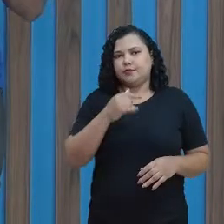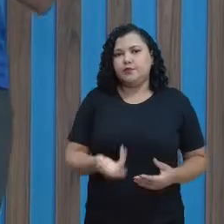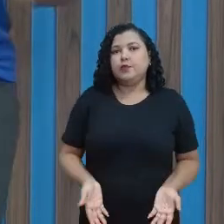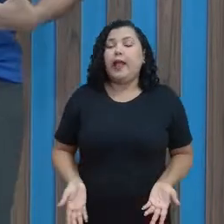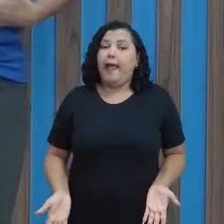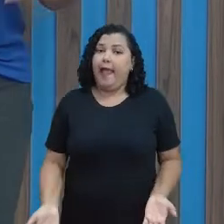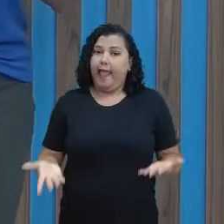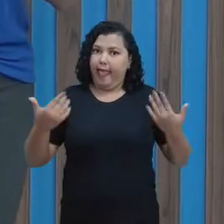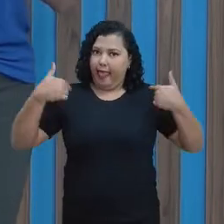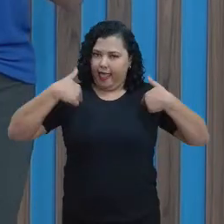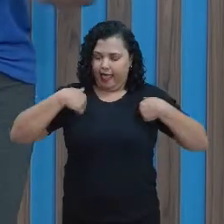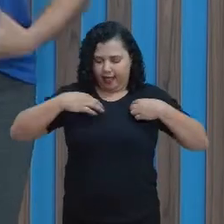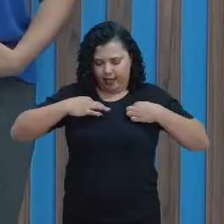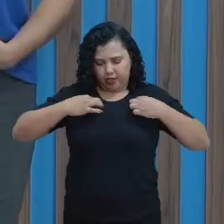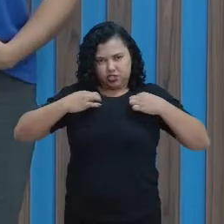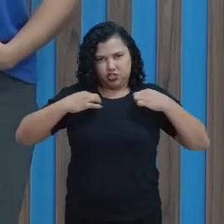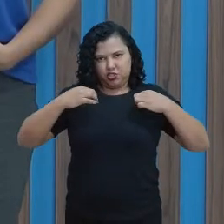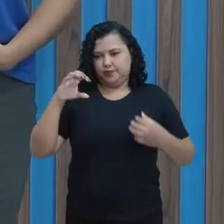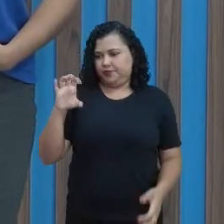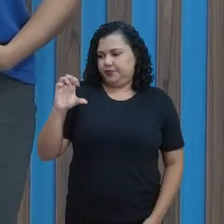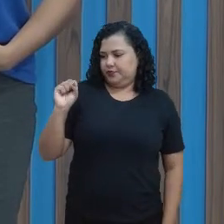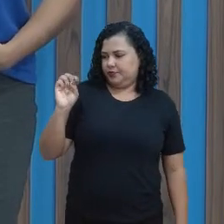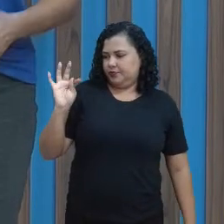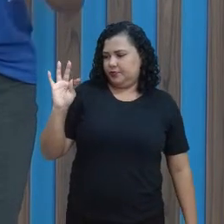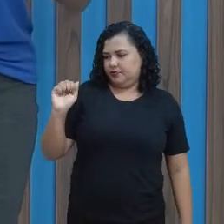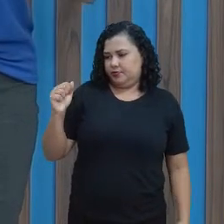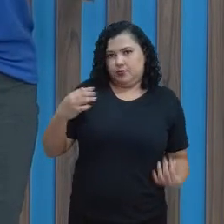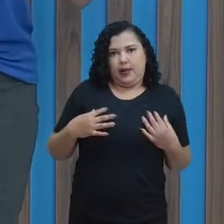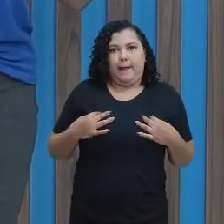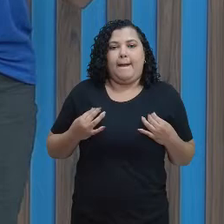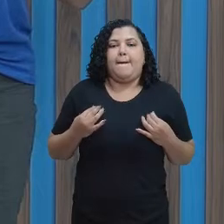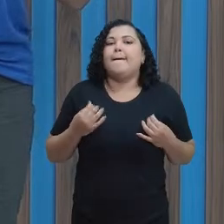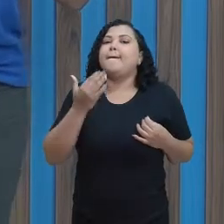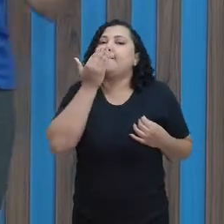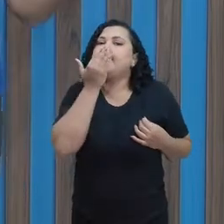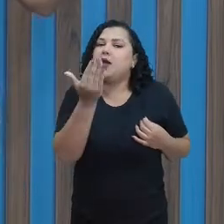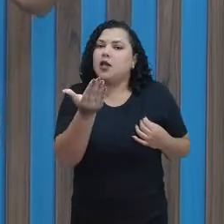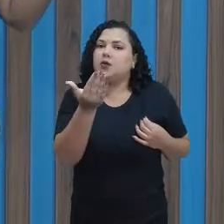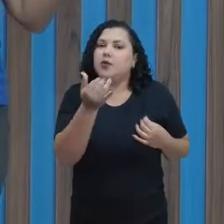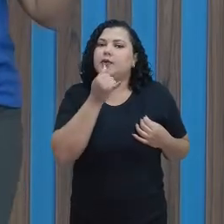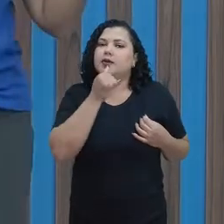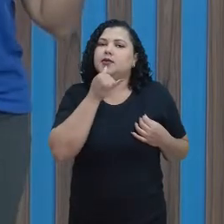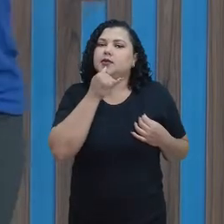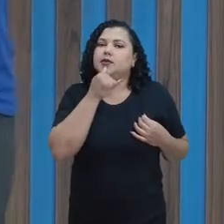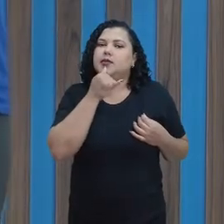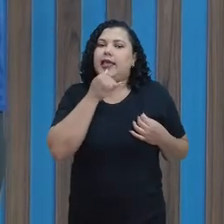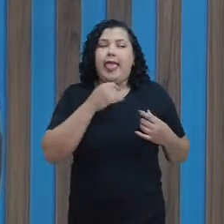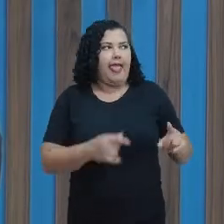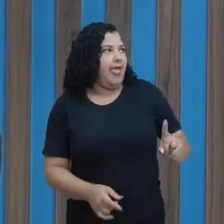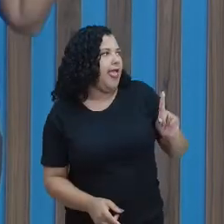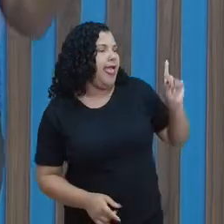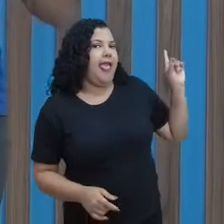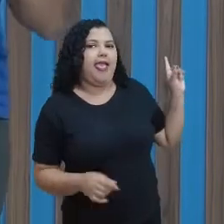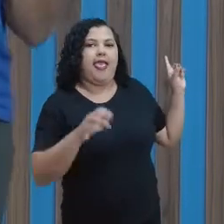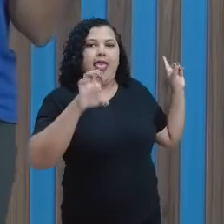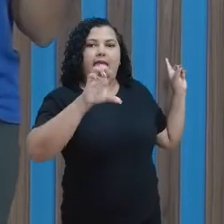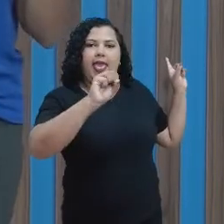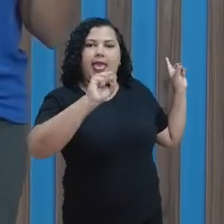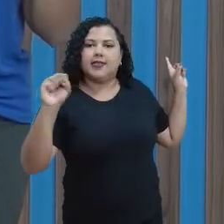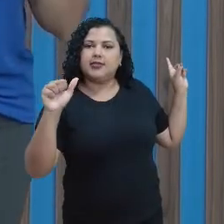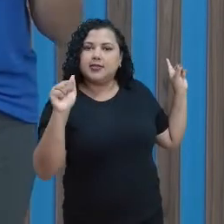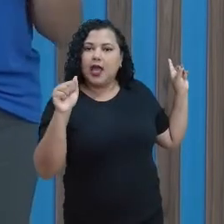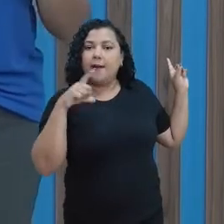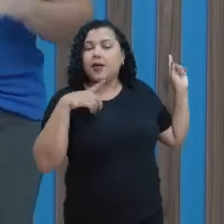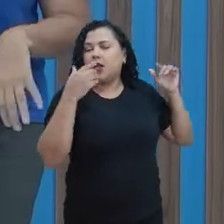esta camisa, porque está perto de mim. Mas, por exemplo, essa parede, porque está mais